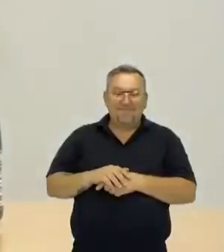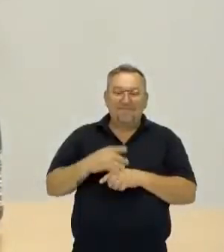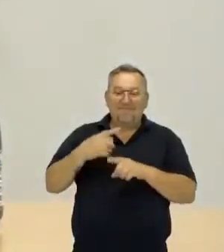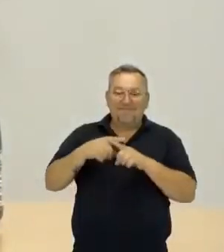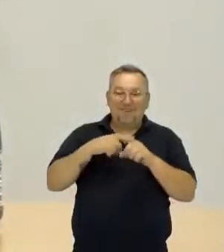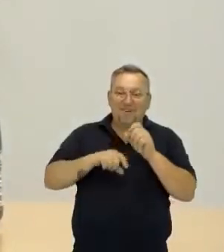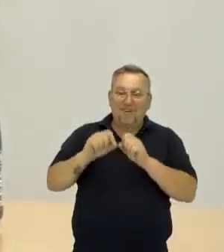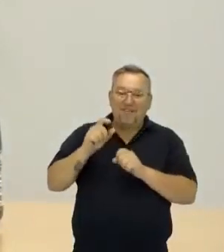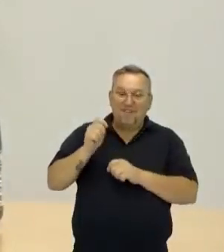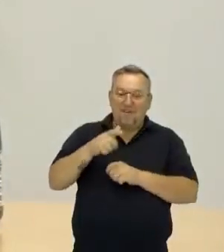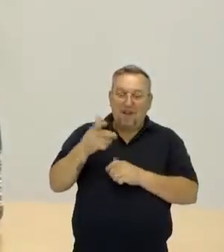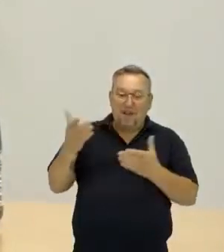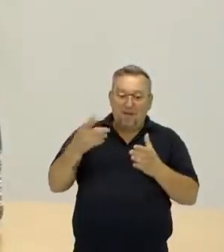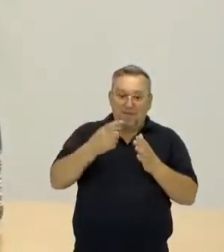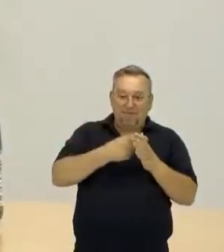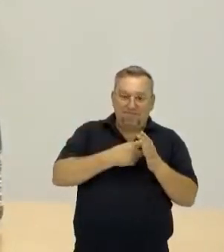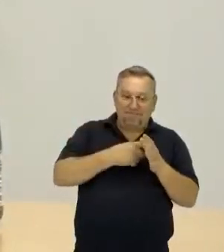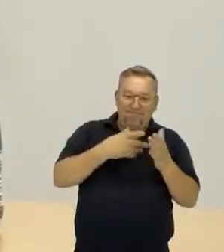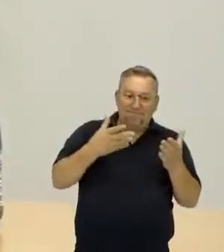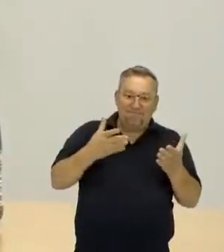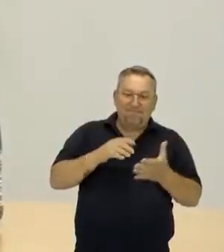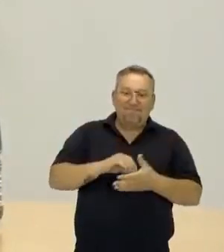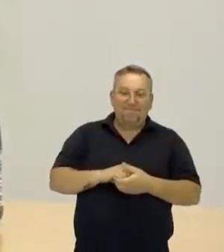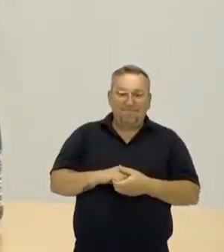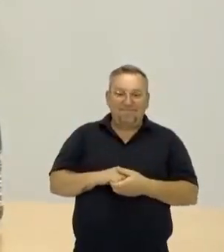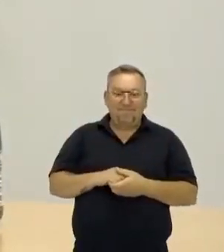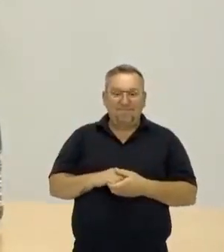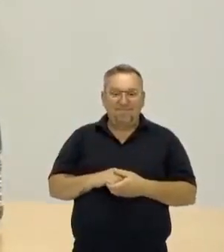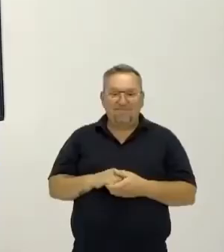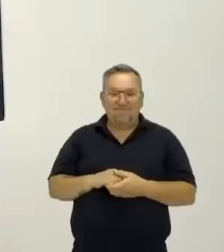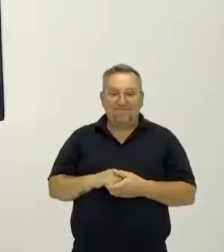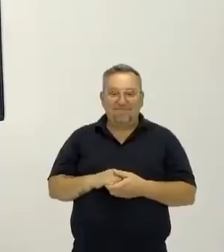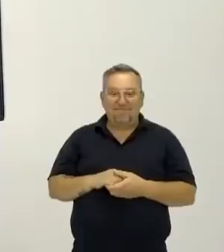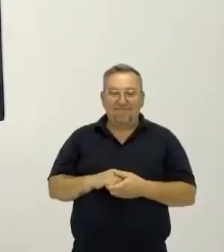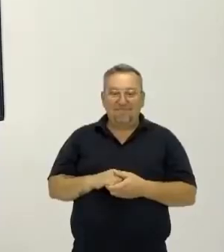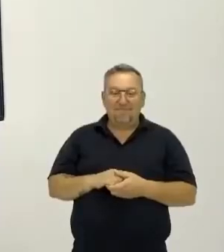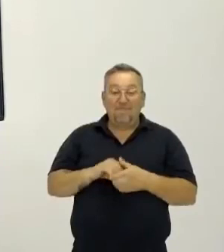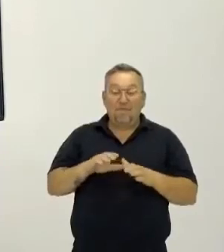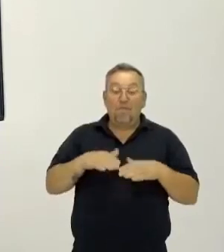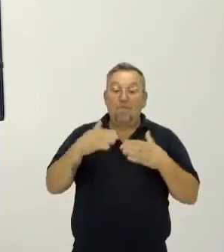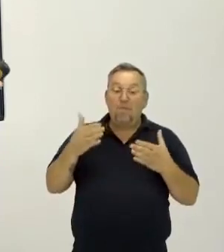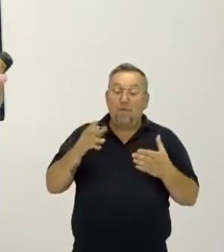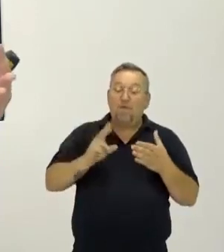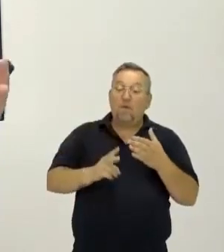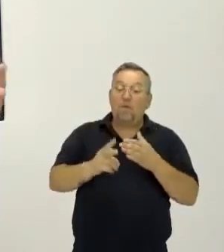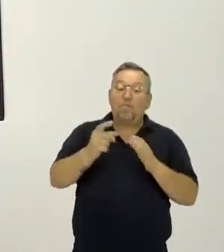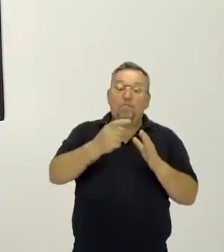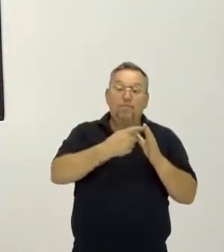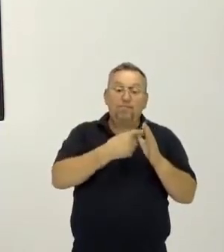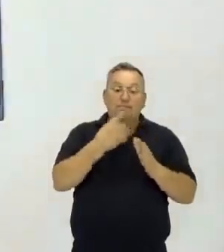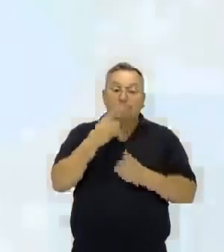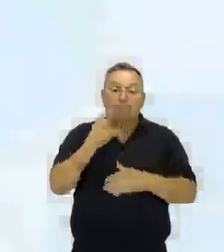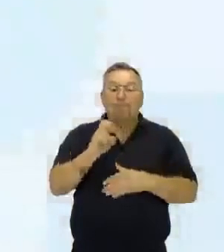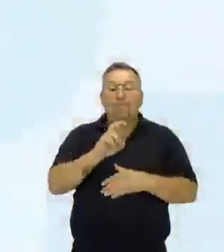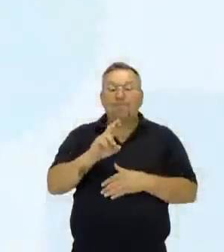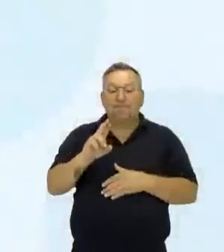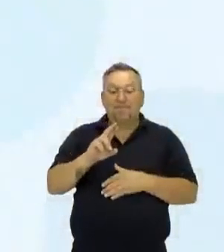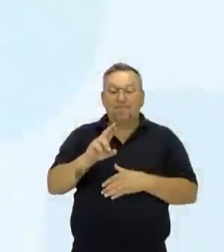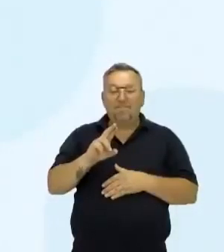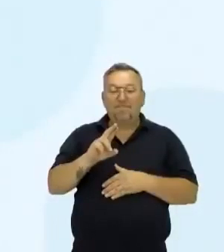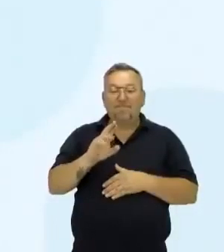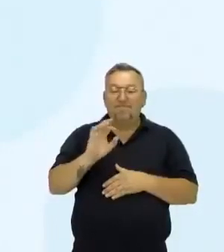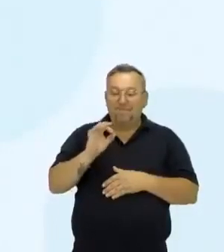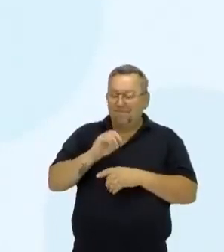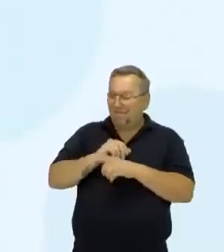estava devendo e agora você está com 15, você tem uma diferença de 30. Isso mesmo. Então, ele vai continuar devendo R$15